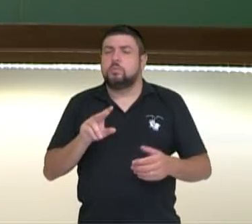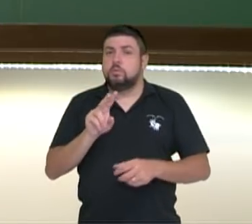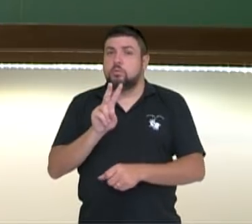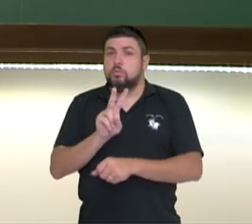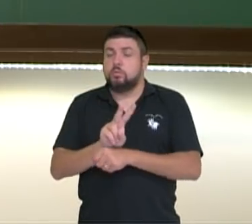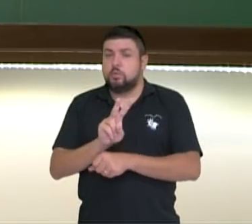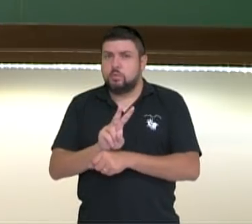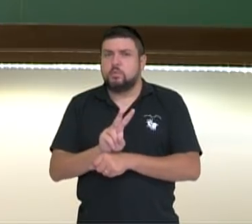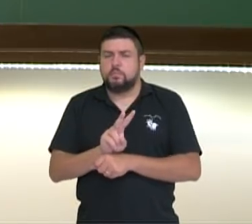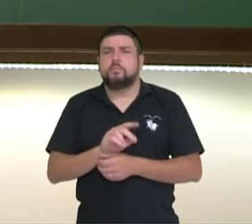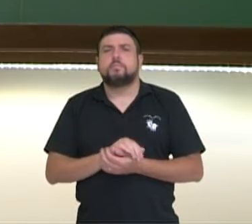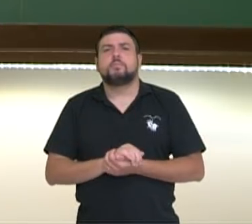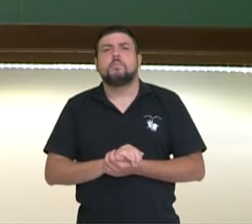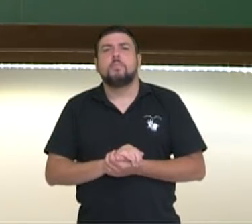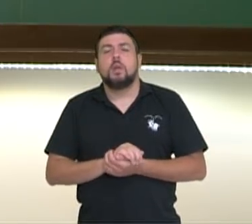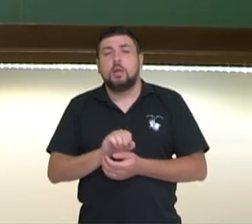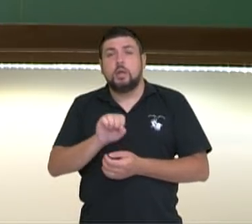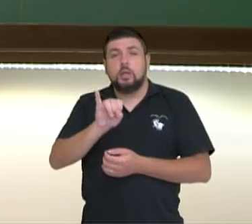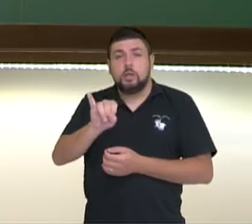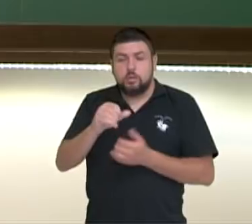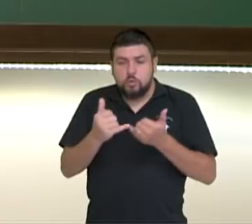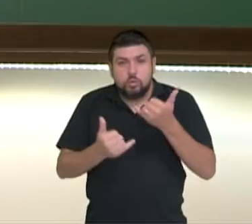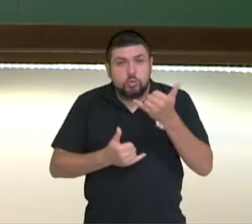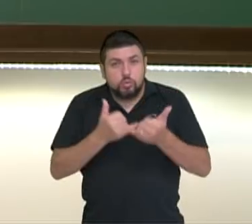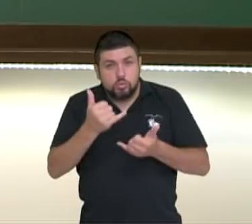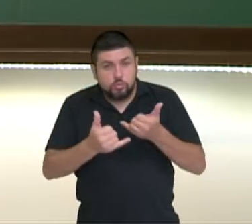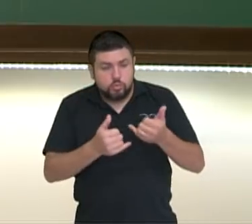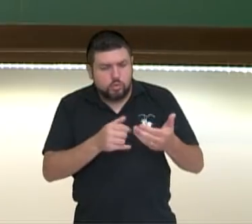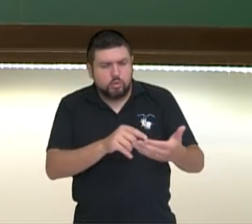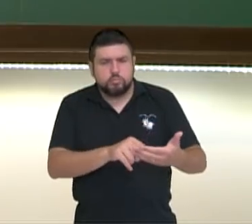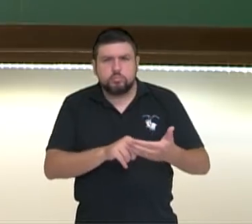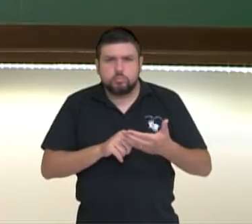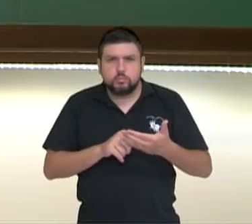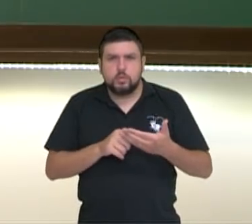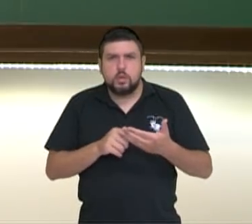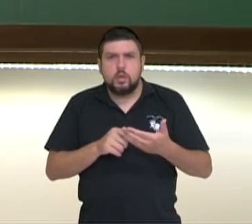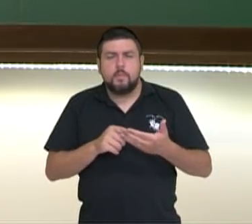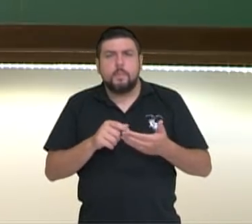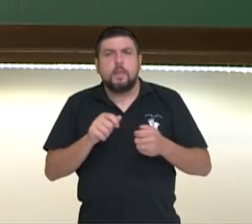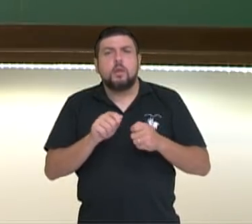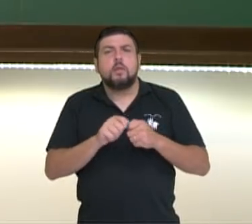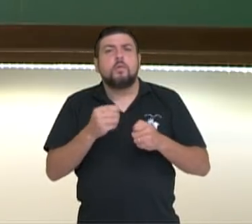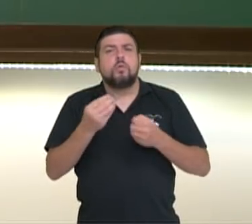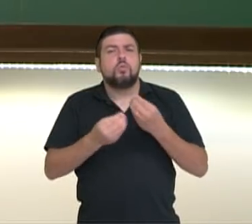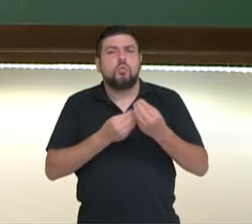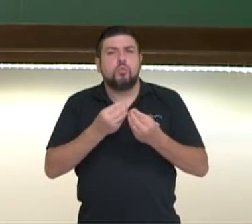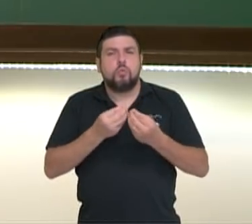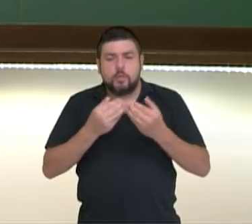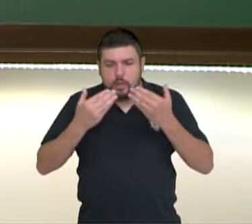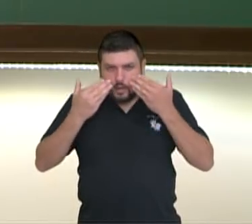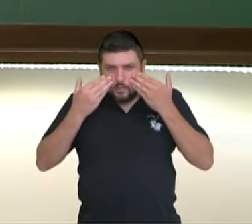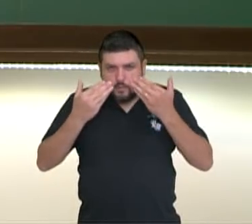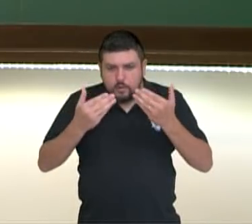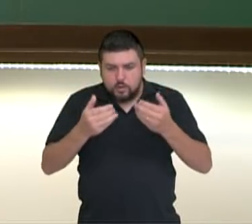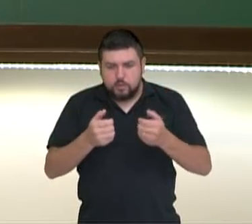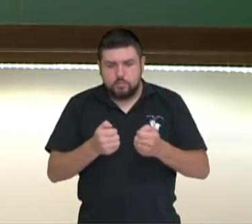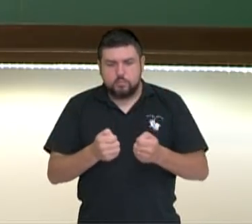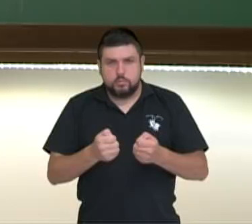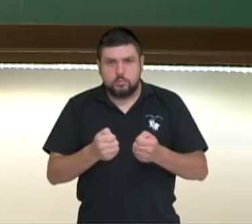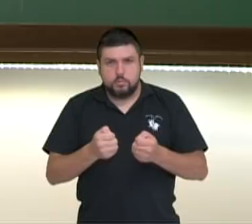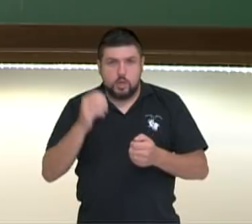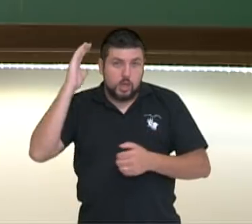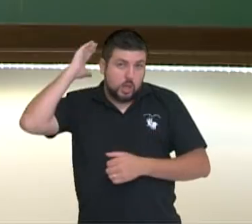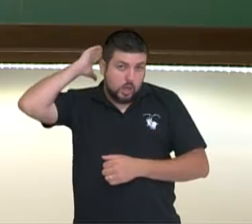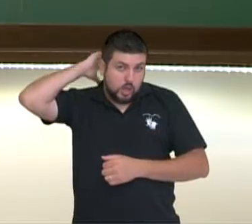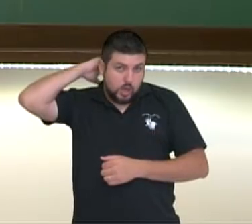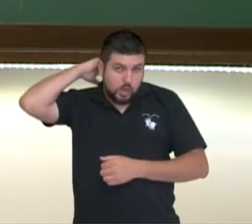tablet para jogar, normalmente você faz o quê? Você vai utilizar ele aqui na sua frente e vai fazer o quê com o seu